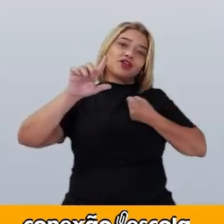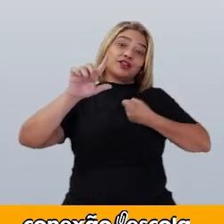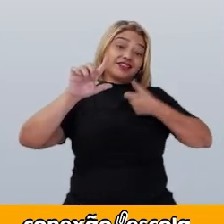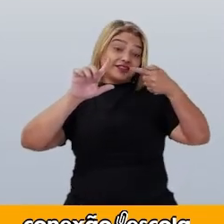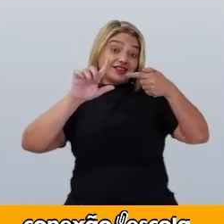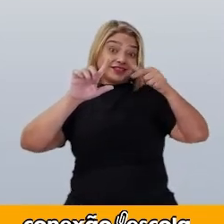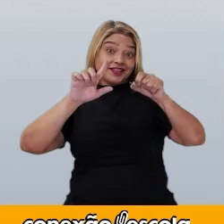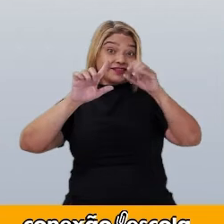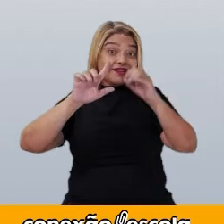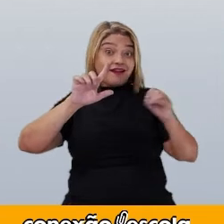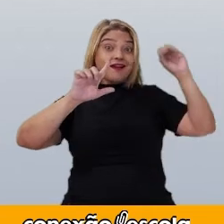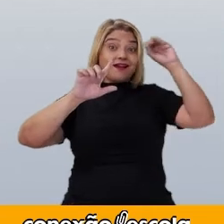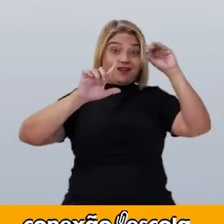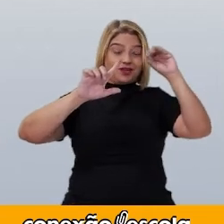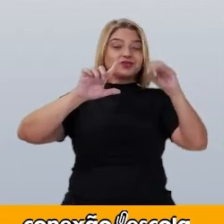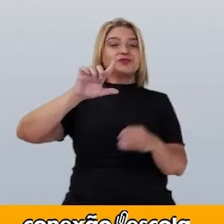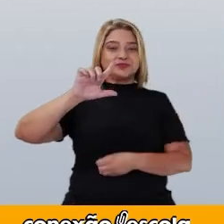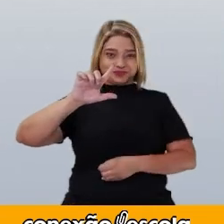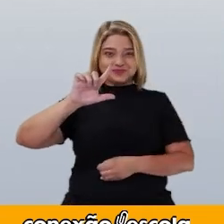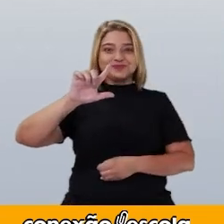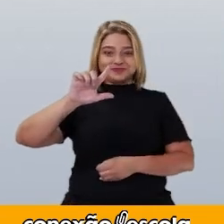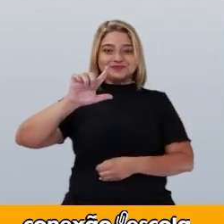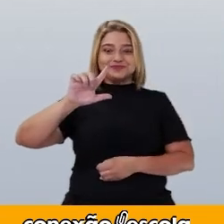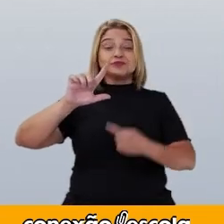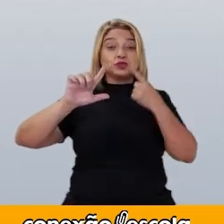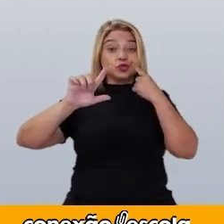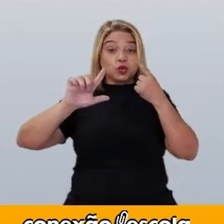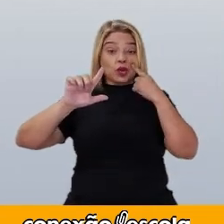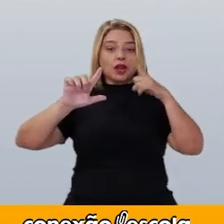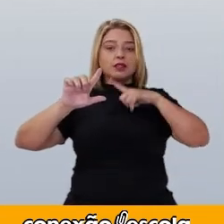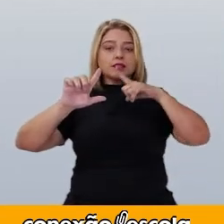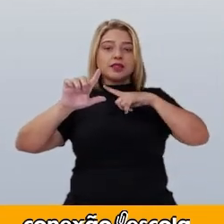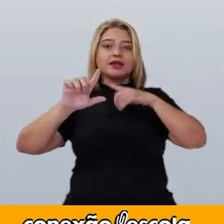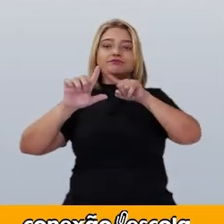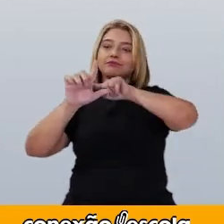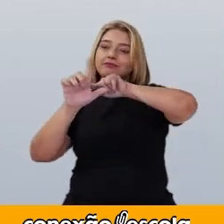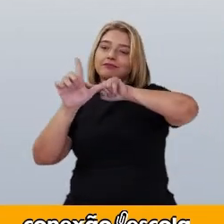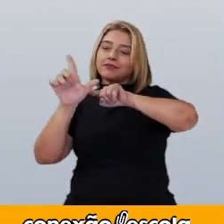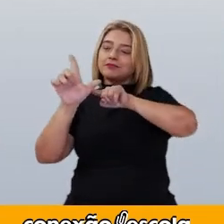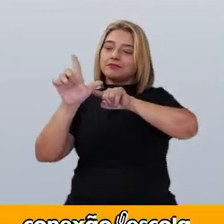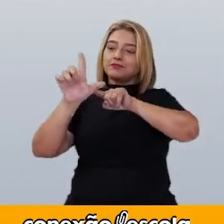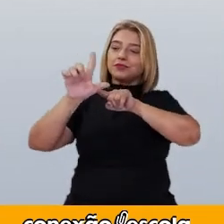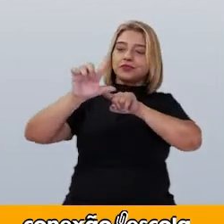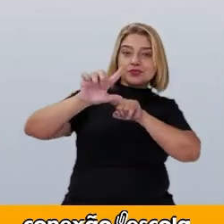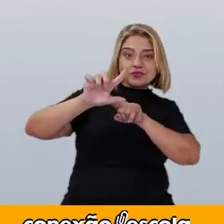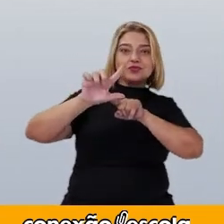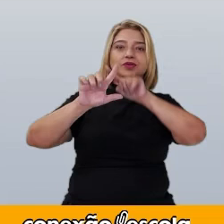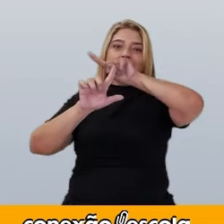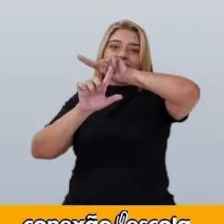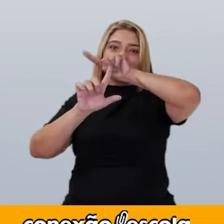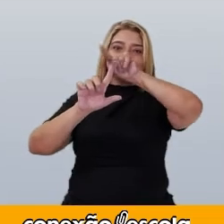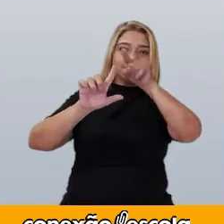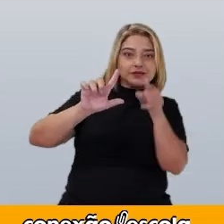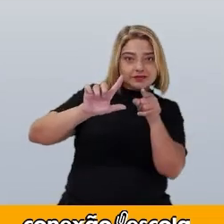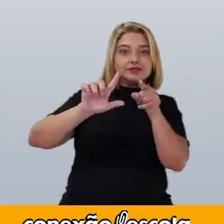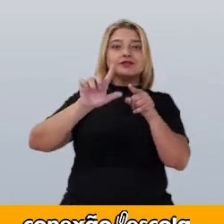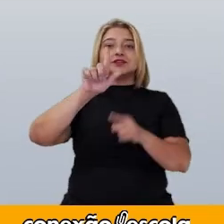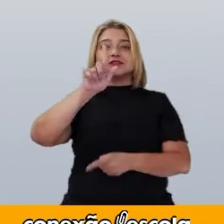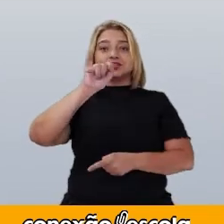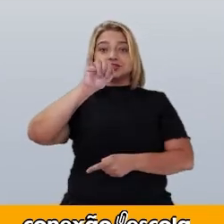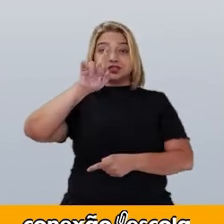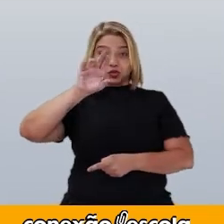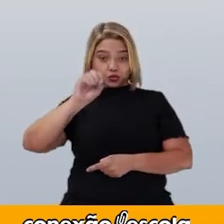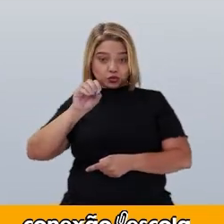ângulo de 70 graus. A imagem fez um giro e forma agora um ângulo menor,